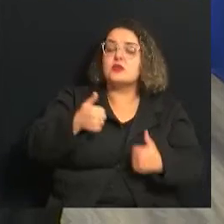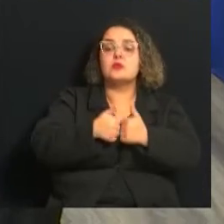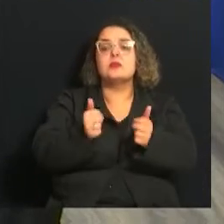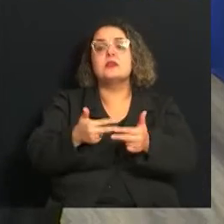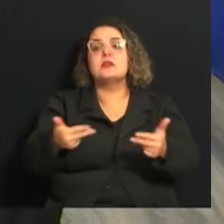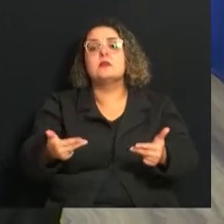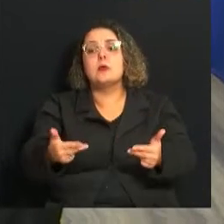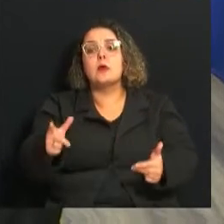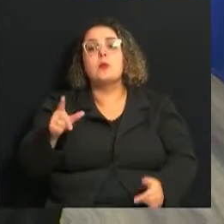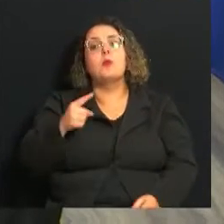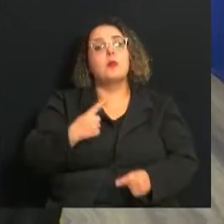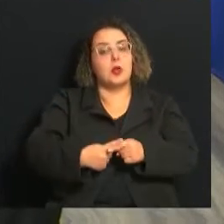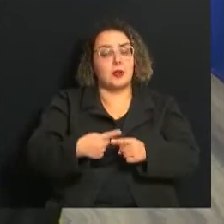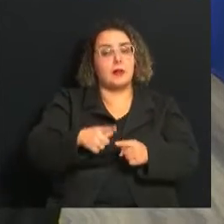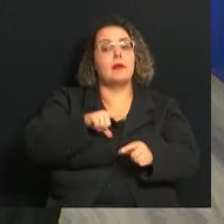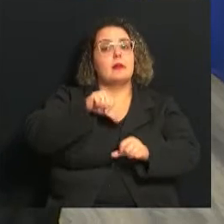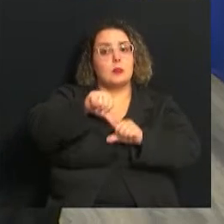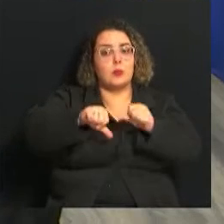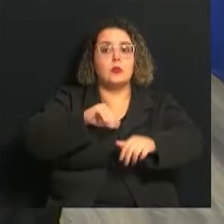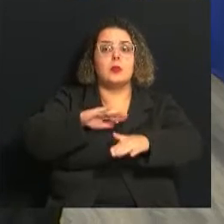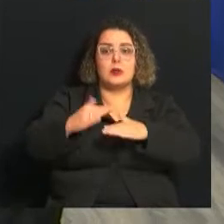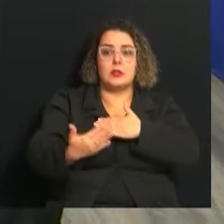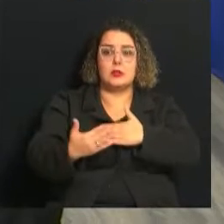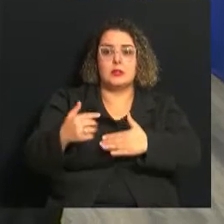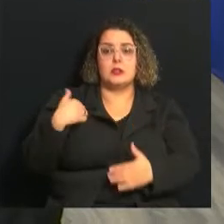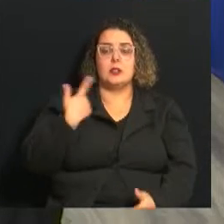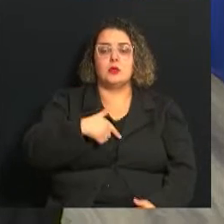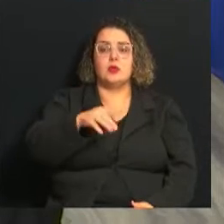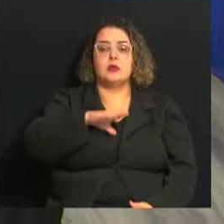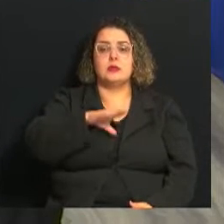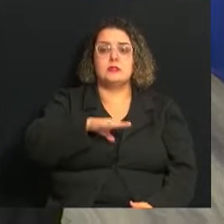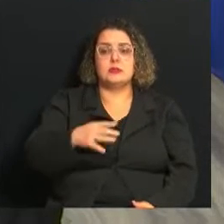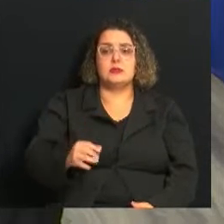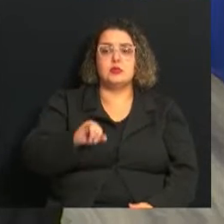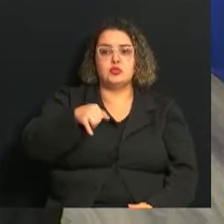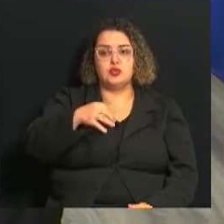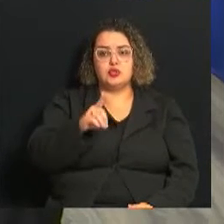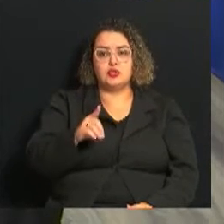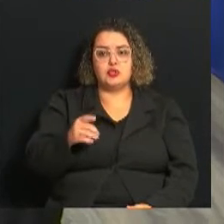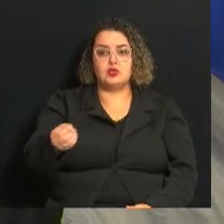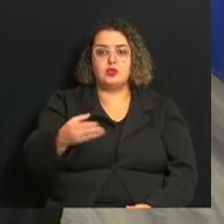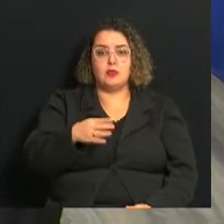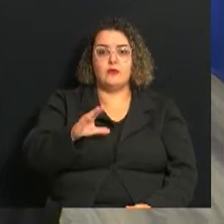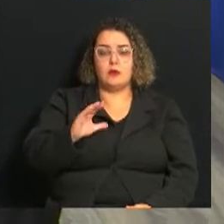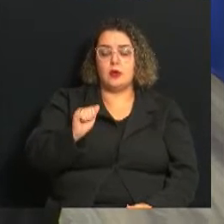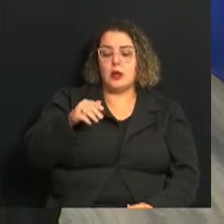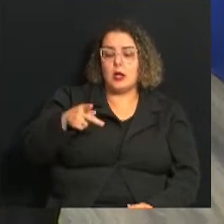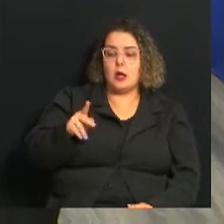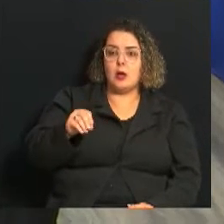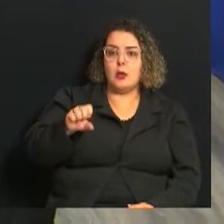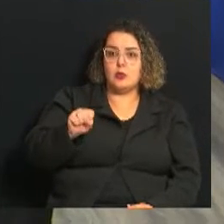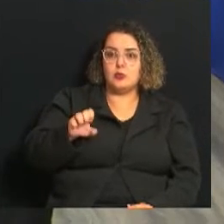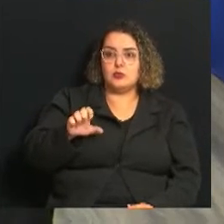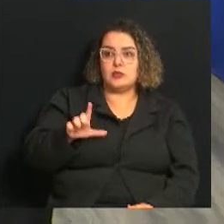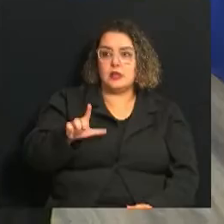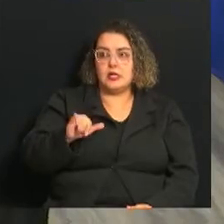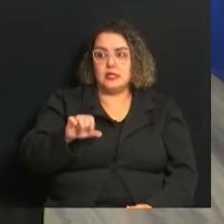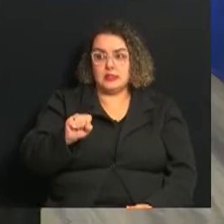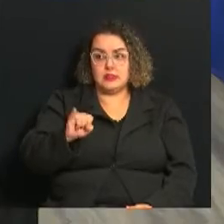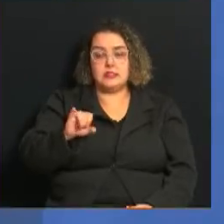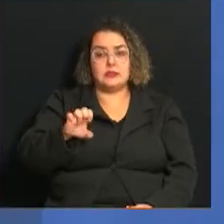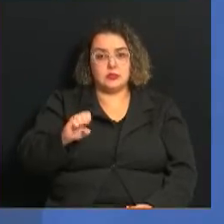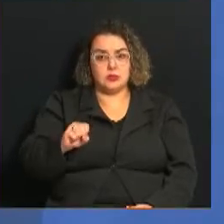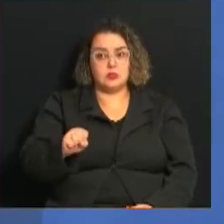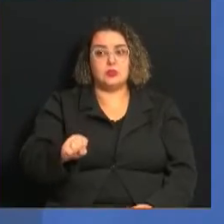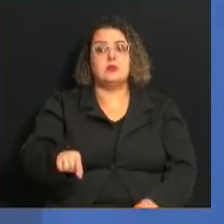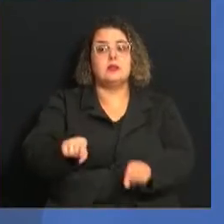tem mudanças em alguns bairros aqui da nossa cidade, Jardim Novo Campos Elíseos e também na Vila Industrial. É lá no Jardim